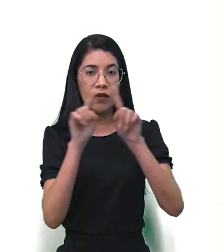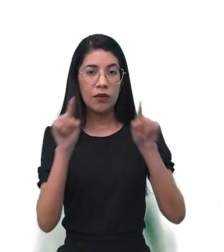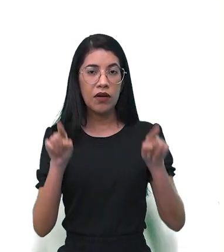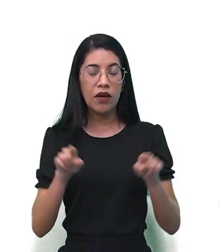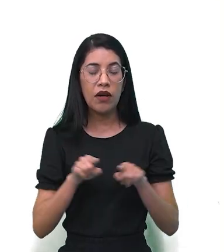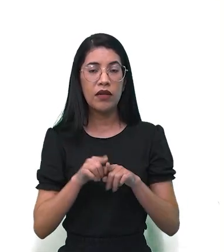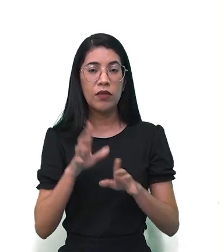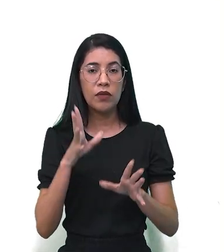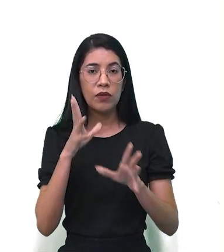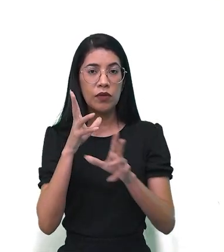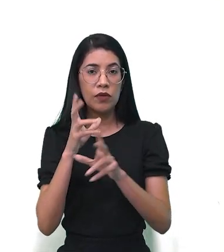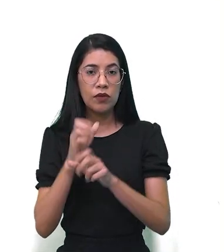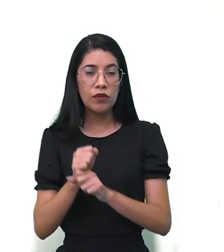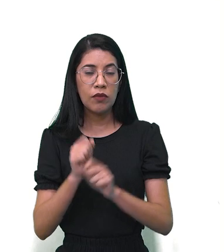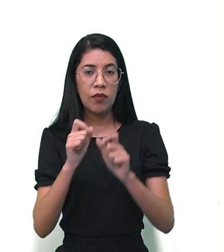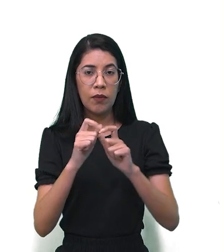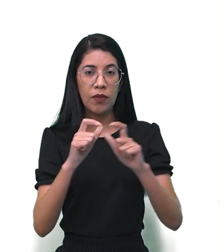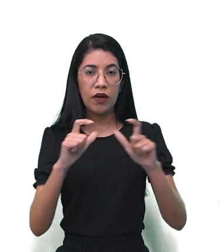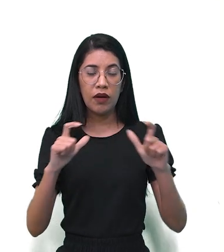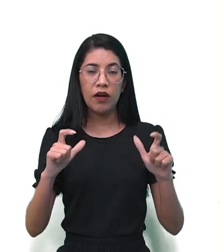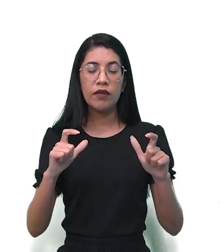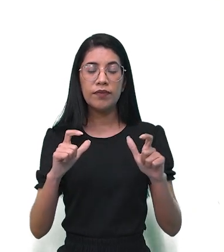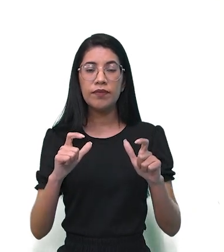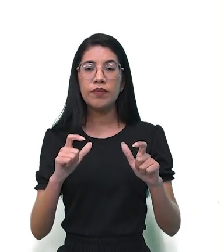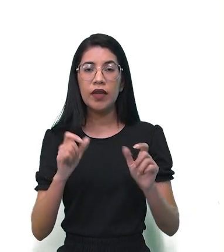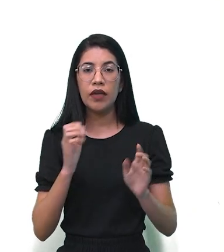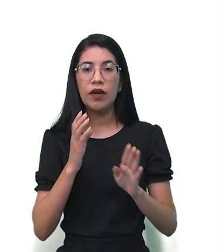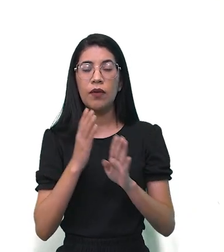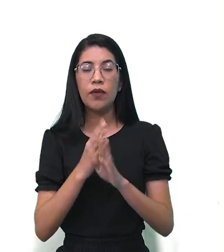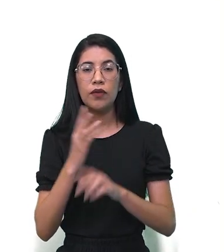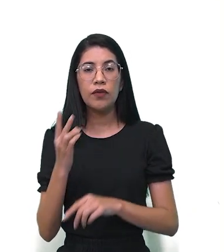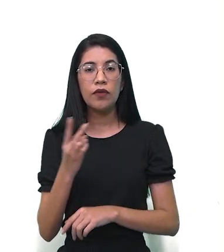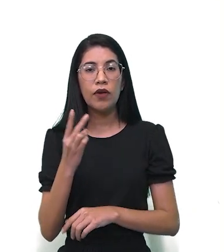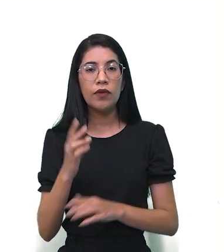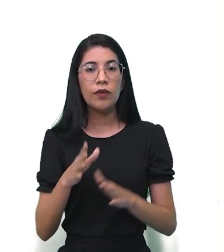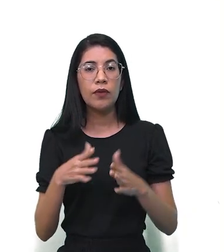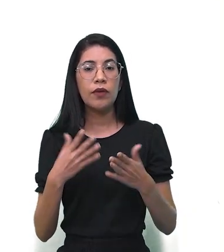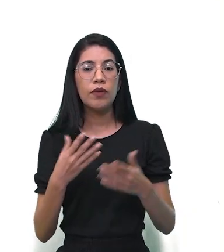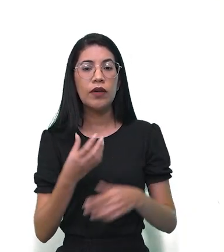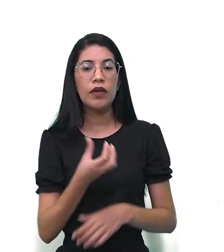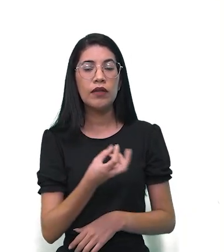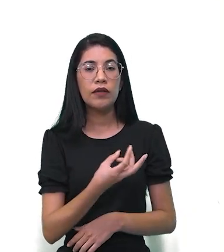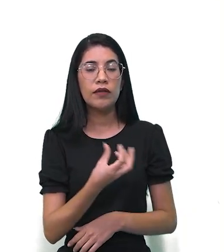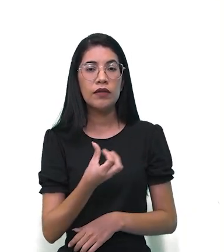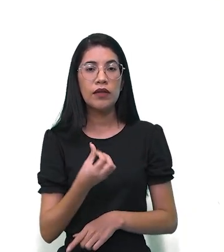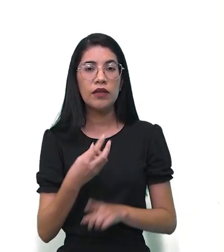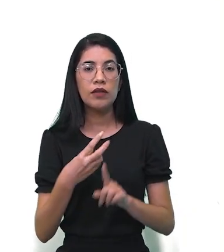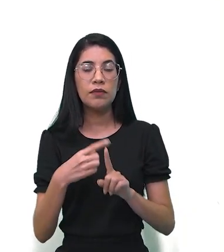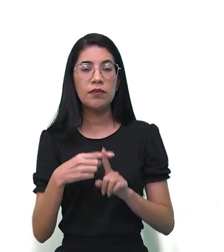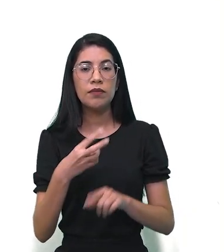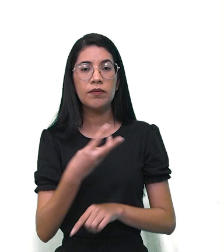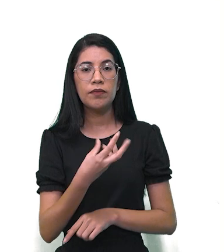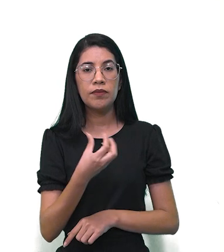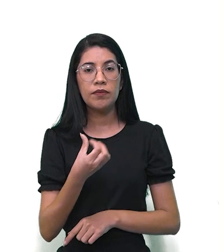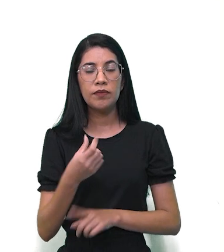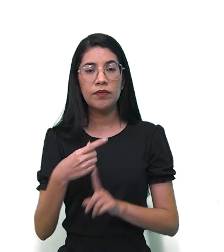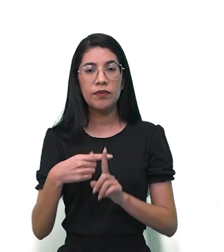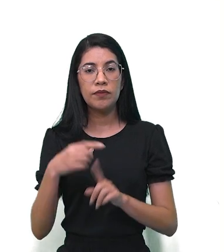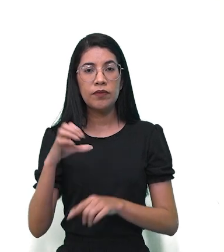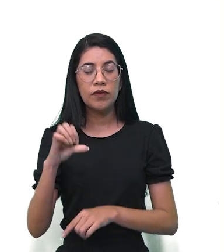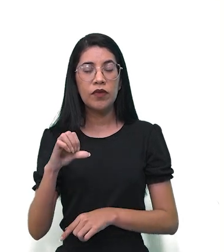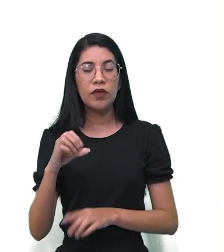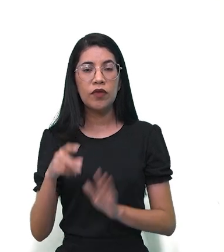somando todos esses valores aí, né? Nós vamos chegar, 36 mais 36 mais 9. Vamos chegar aí